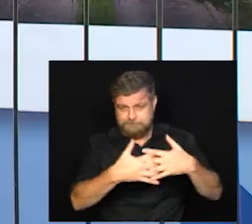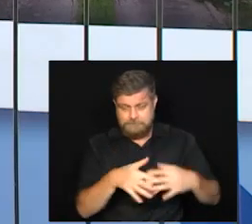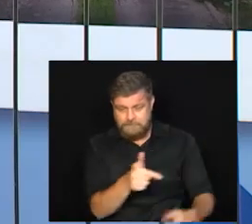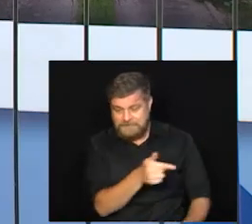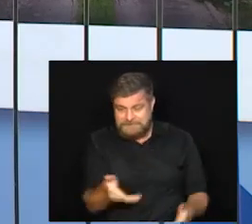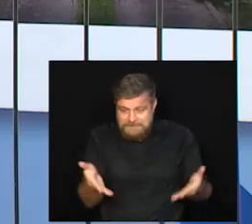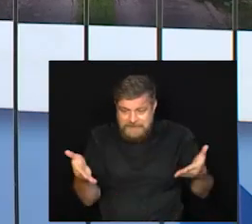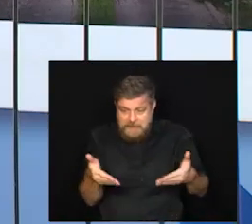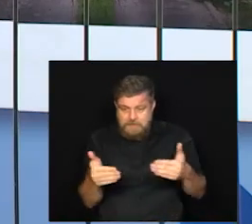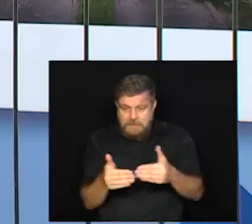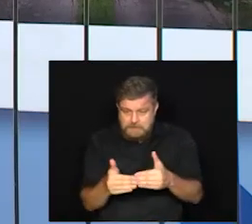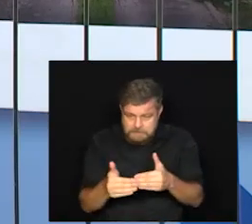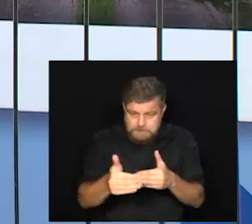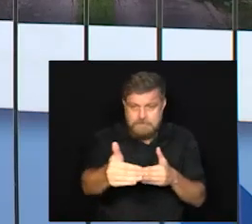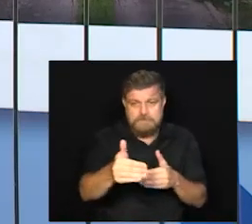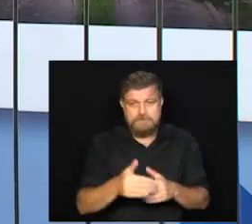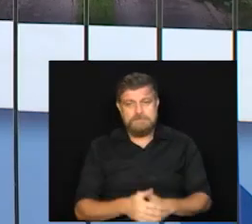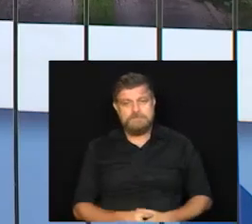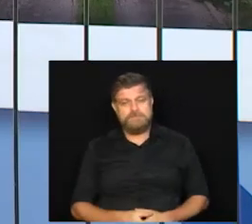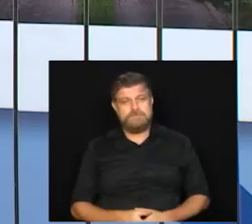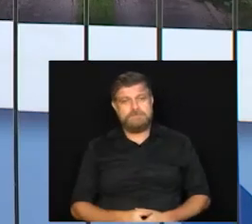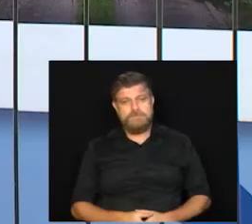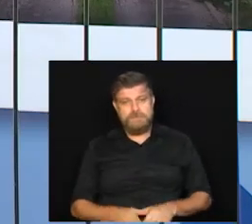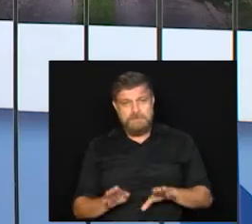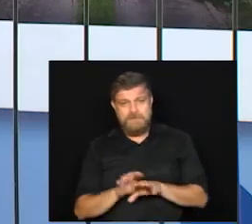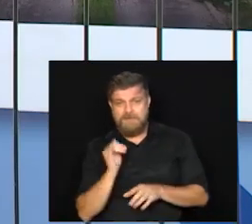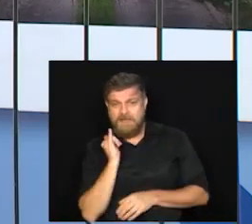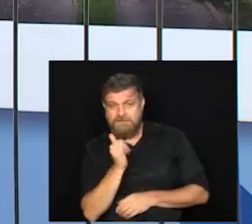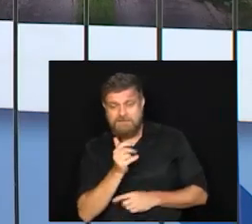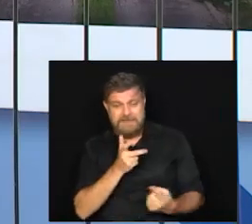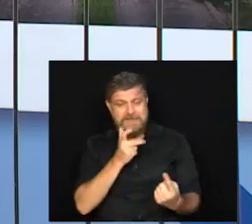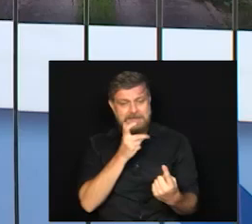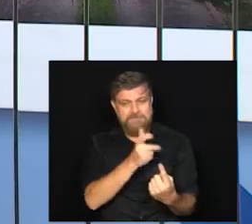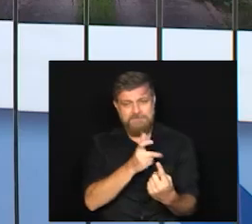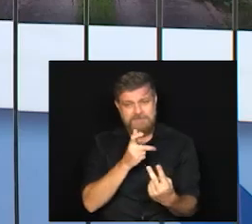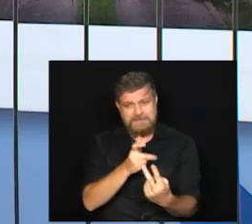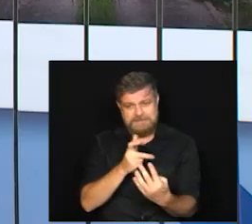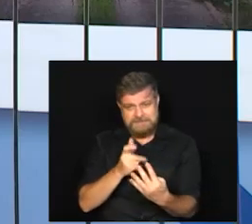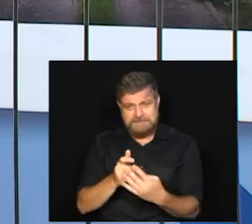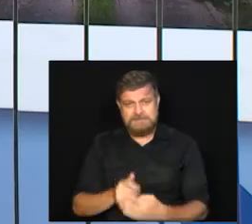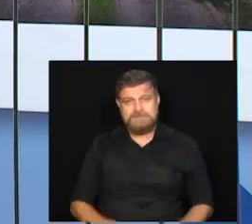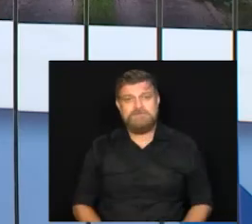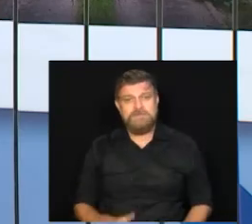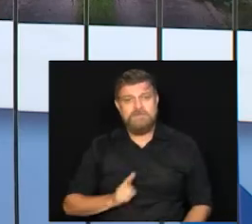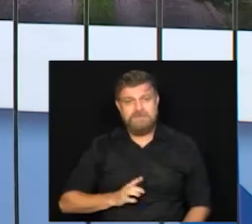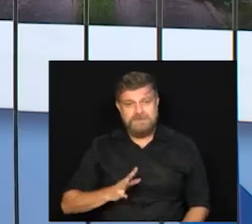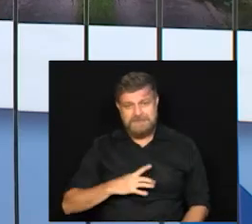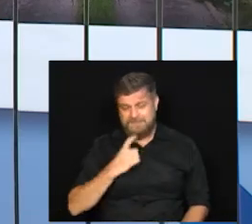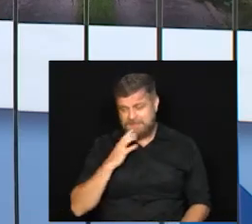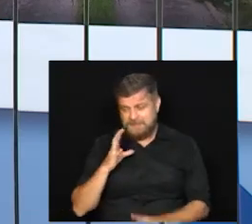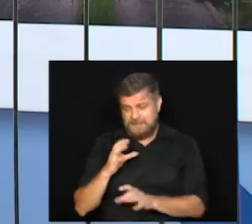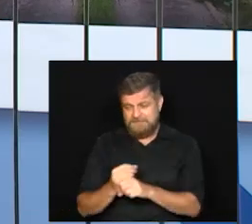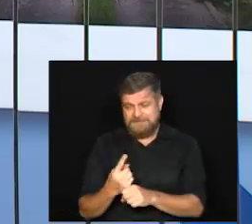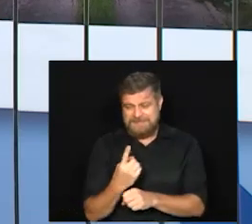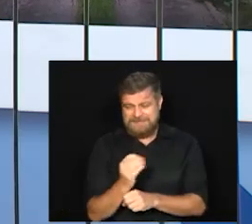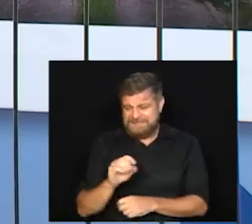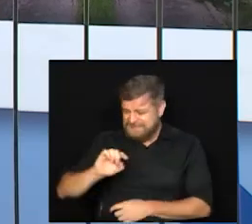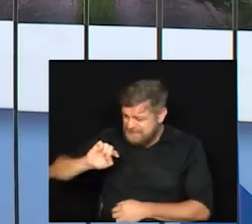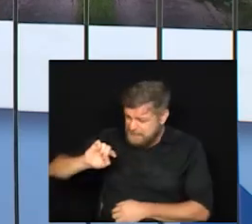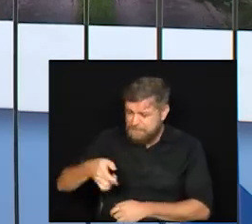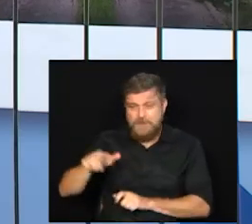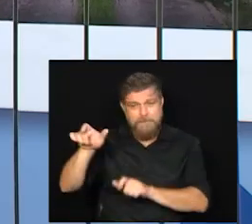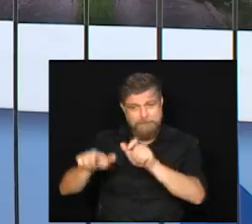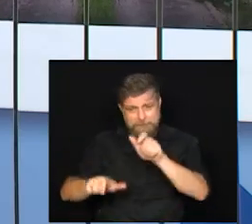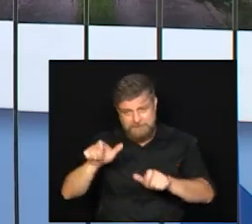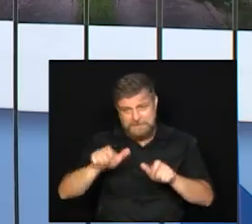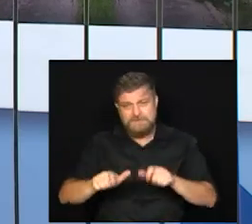semana e na outra. Inclusive, a gente vai falar um pouquinho agora de vacinação. Olha, Campinas já vacinou mais de 100 mil